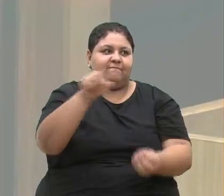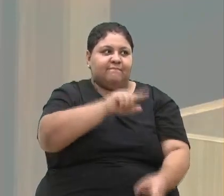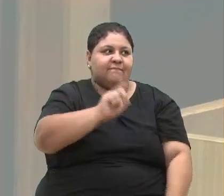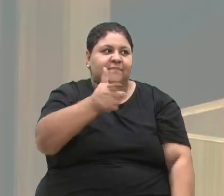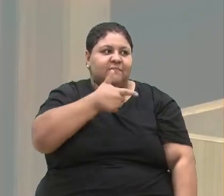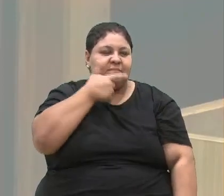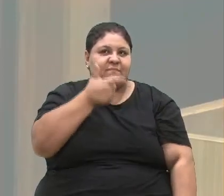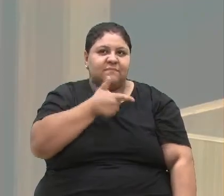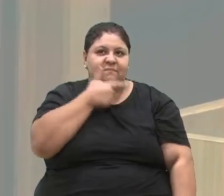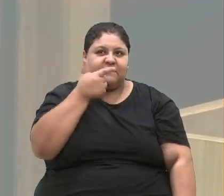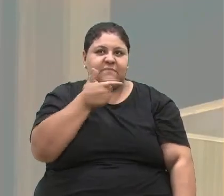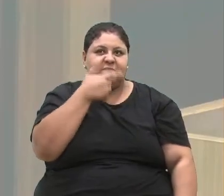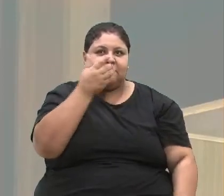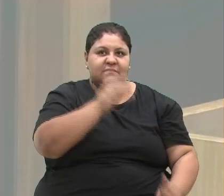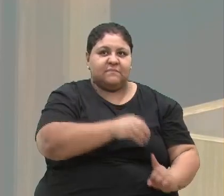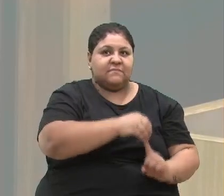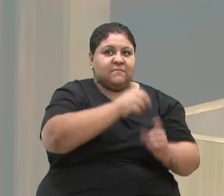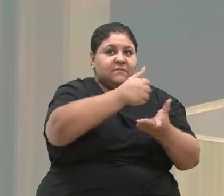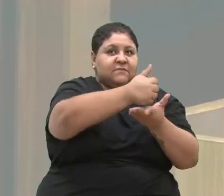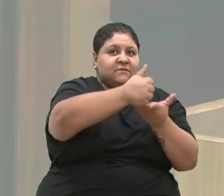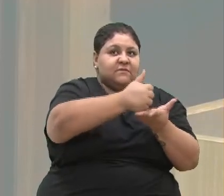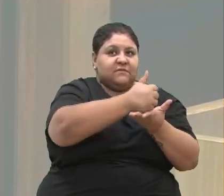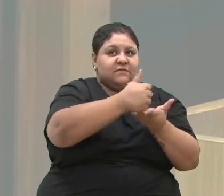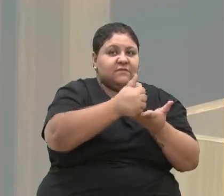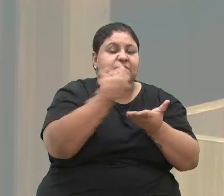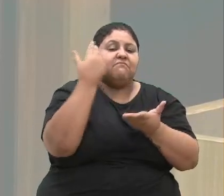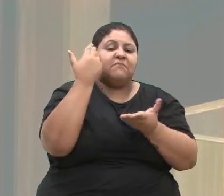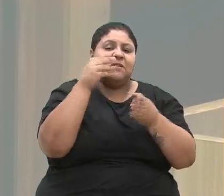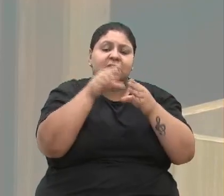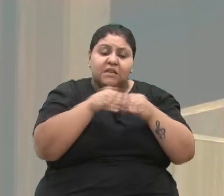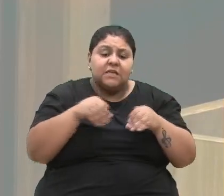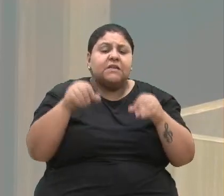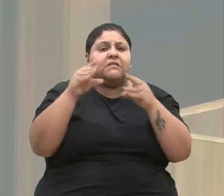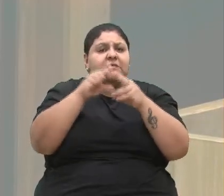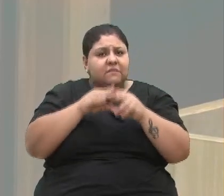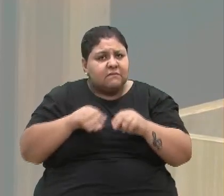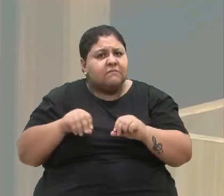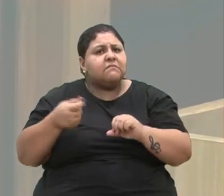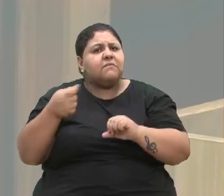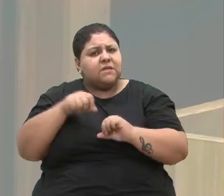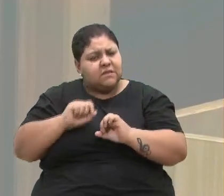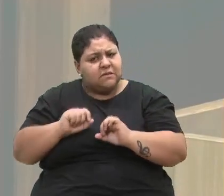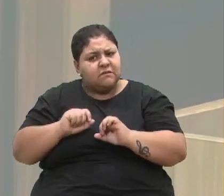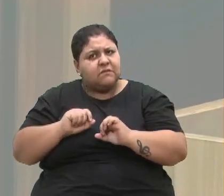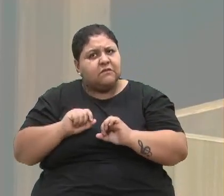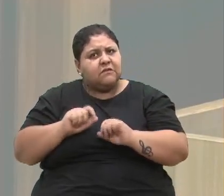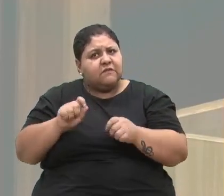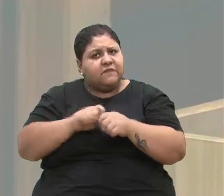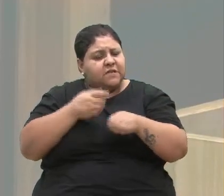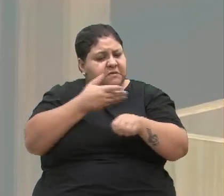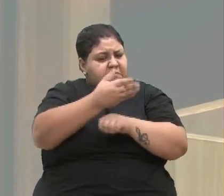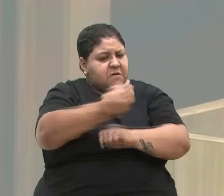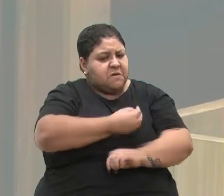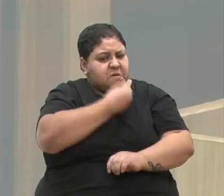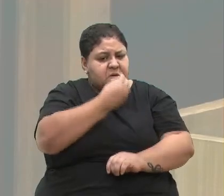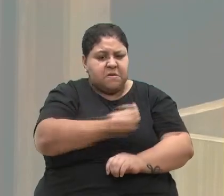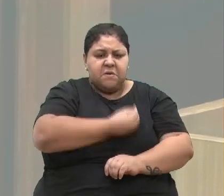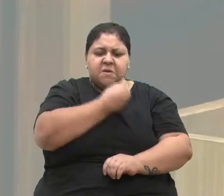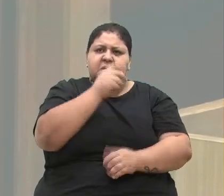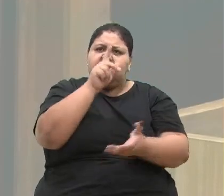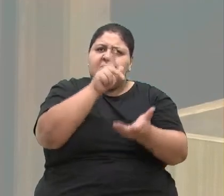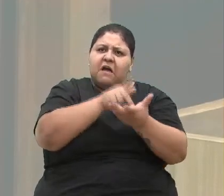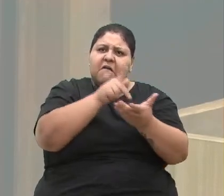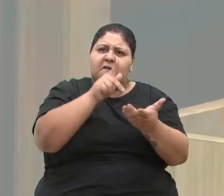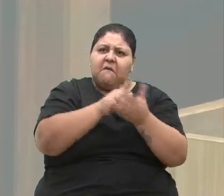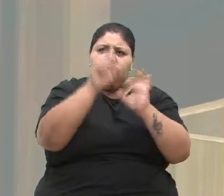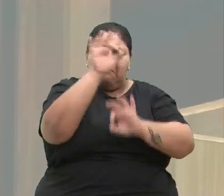ontem, então, dos princípios básicos que são simples e devem reger a nossa vida. A honestidade, a disciplina,